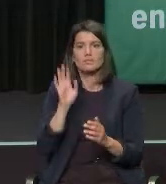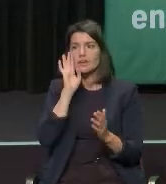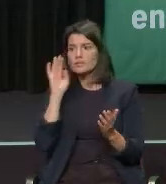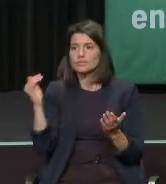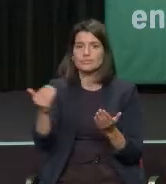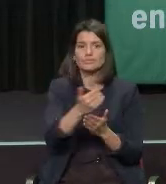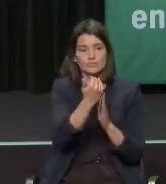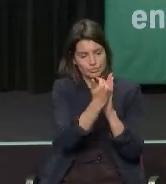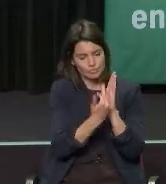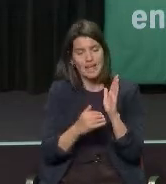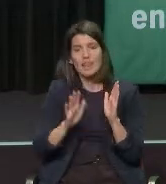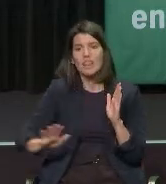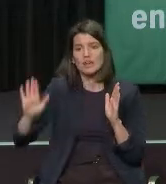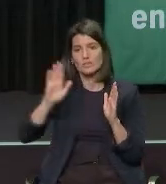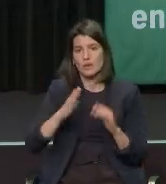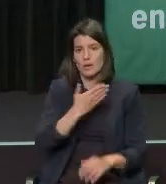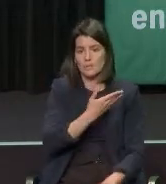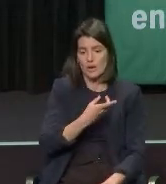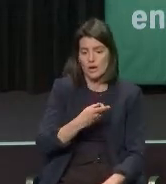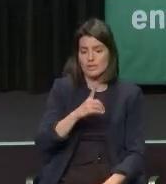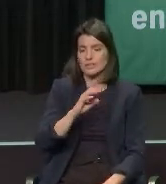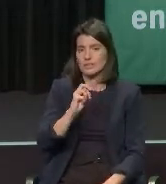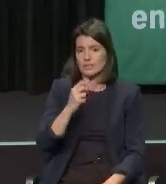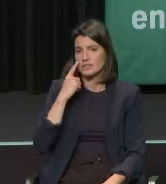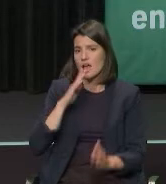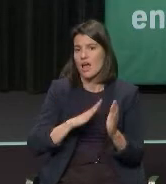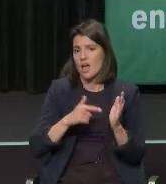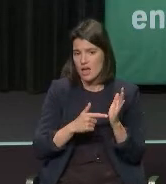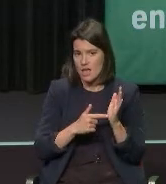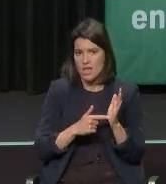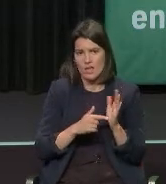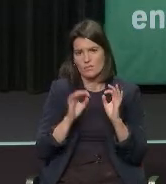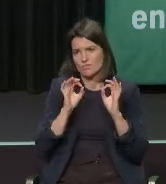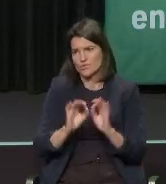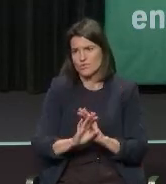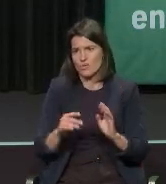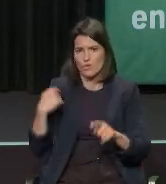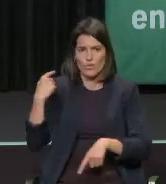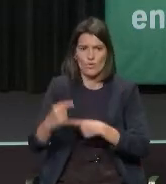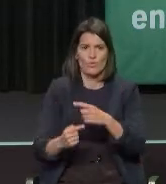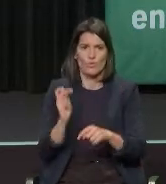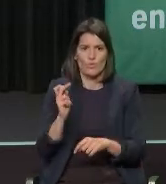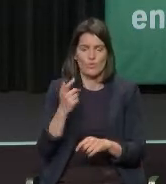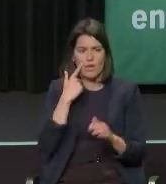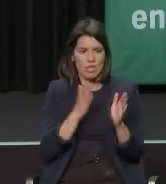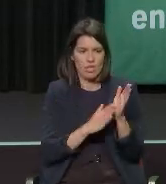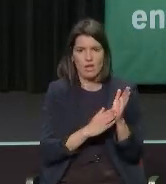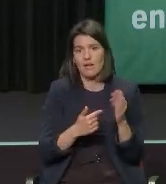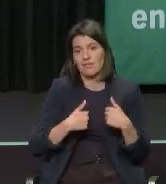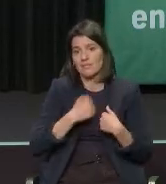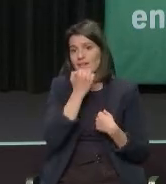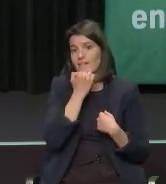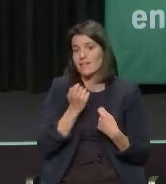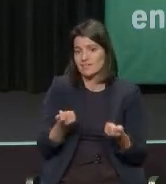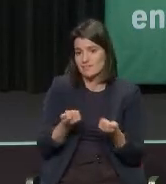Nacional, que existe desde 1963, portanto é um processo completamente já transgeracional, que eu tenho o prazer de coordenar